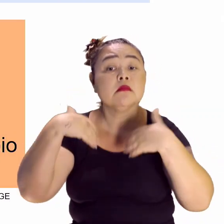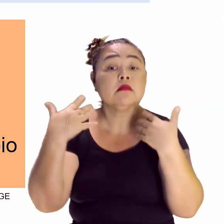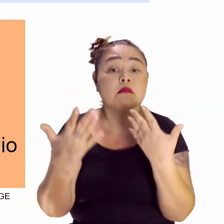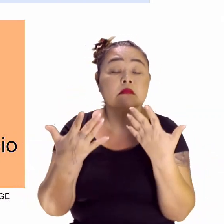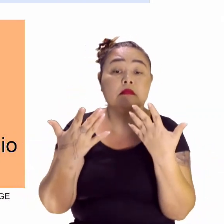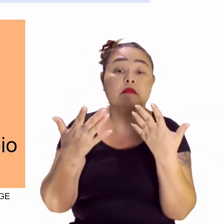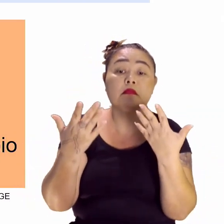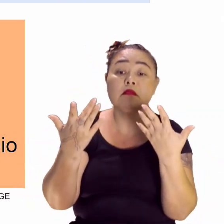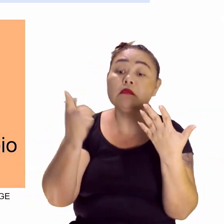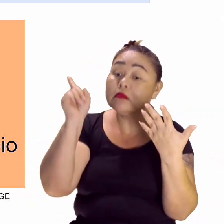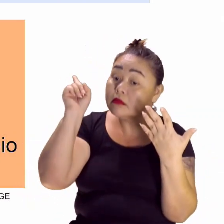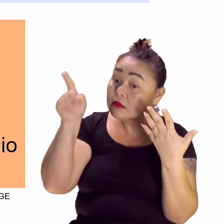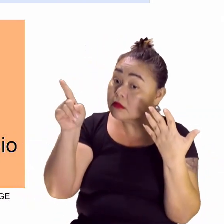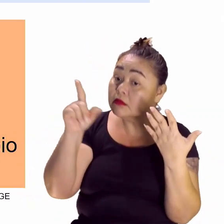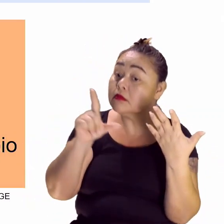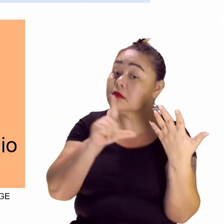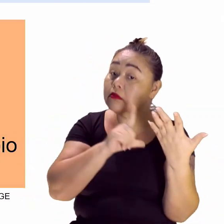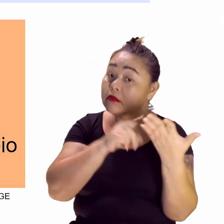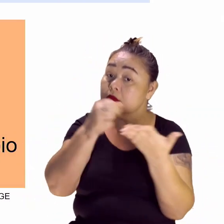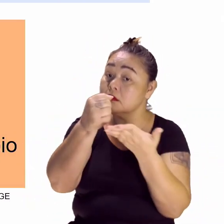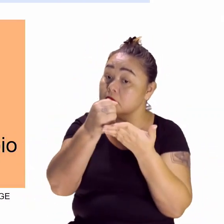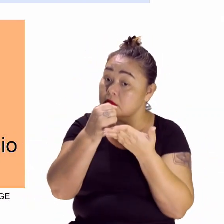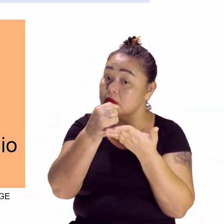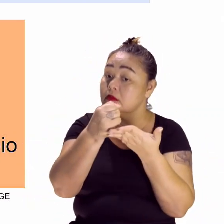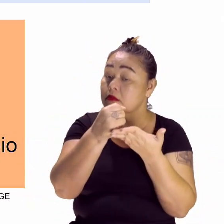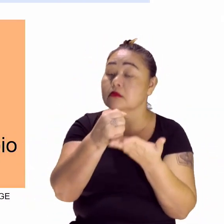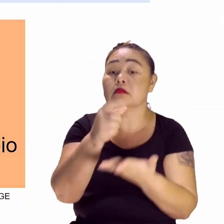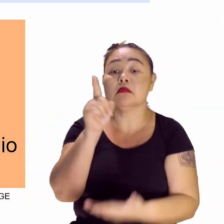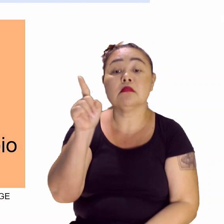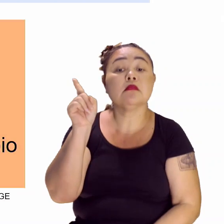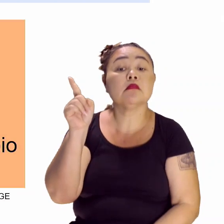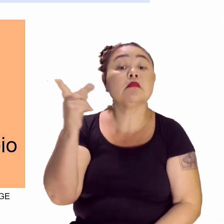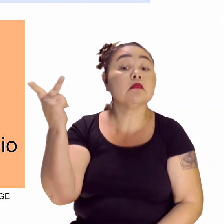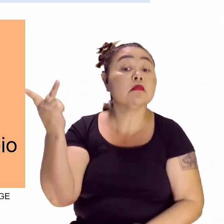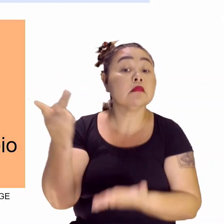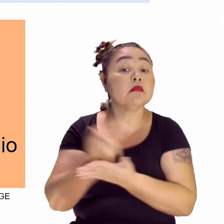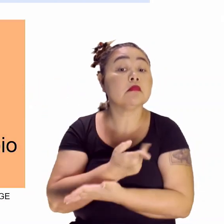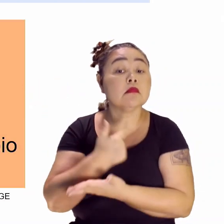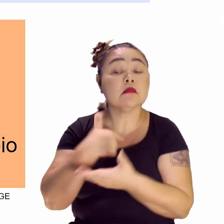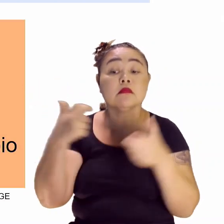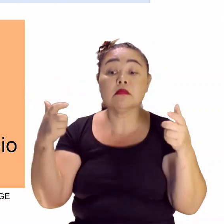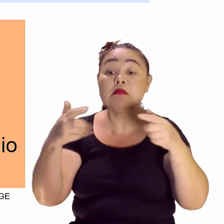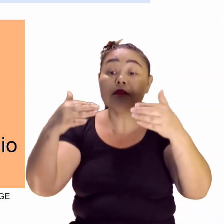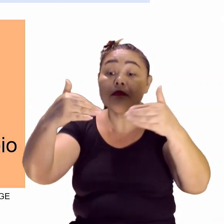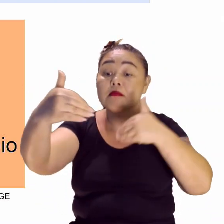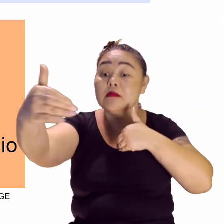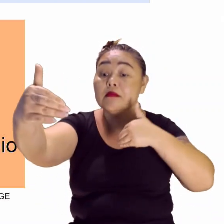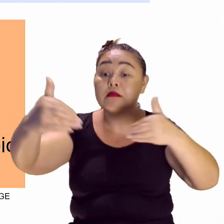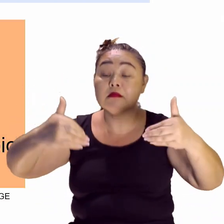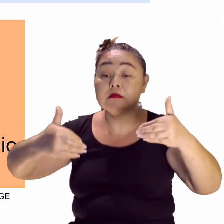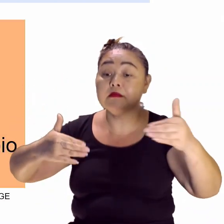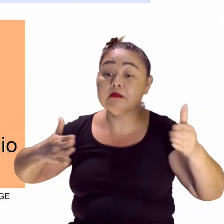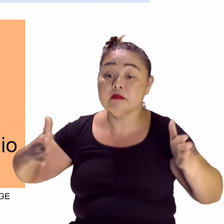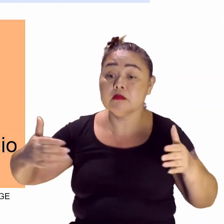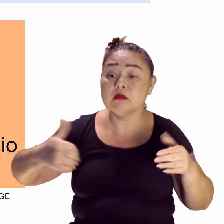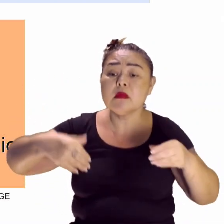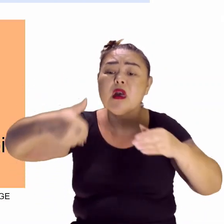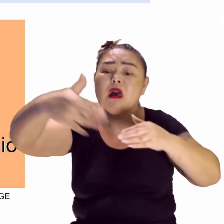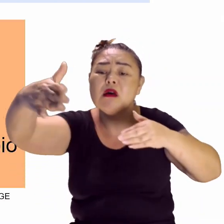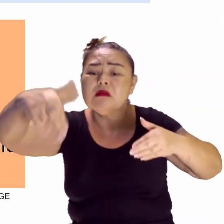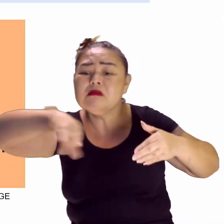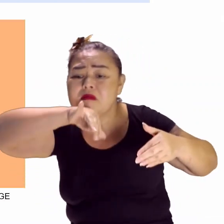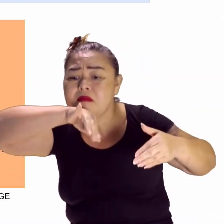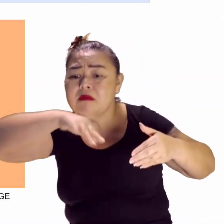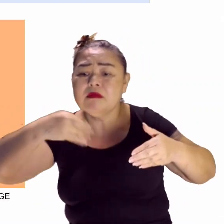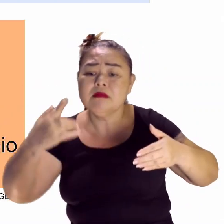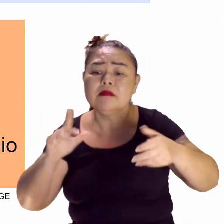tipo é por conta disso dessas assistência mesmo né Professor jovem e aí o que acontece diminui a área né só aumenta a área a área sem qualidade A